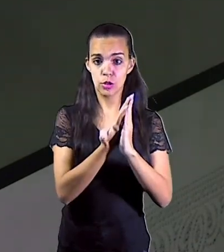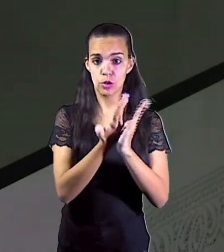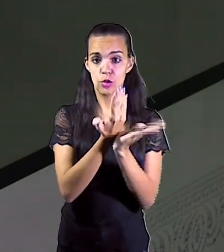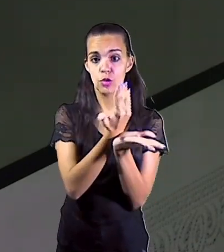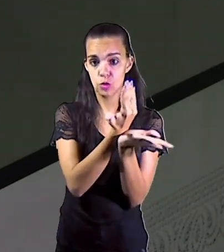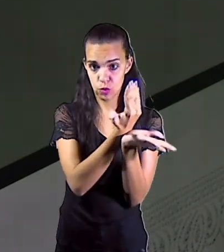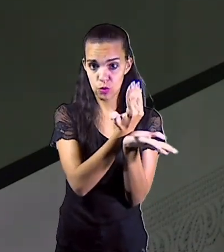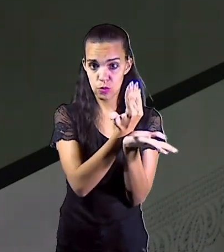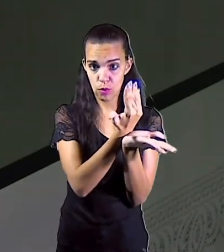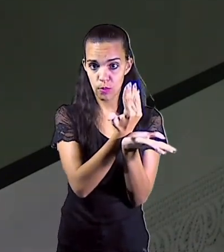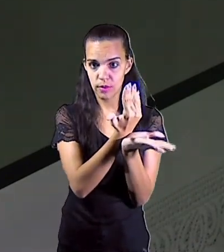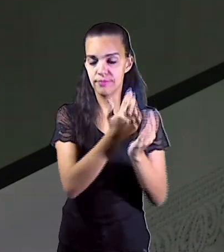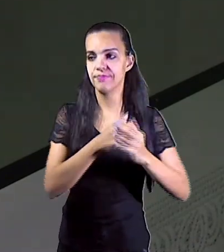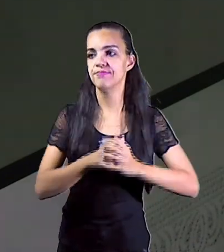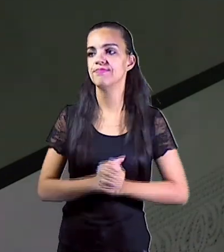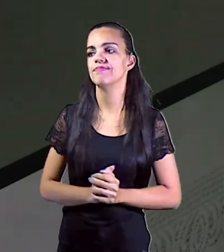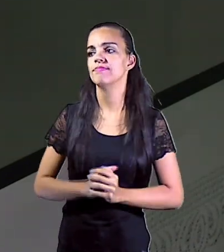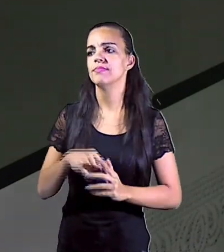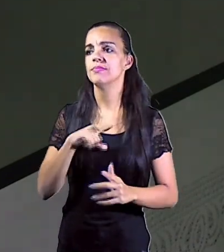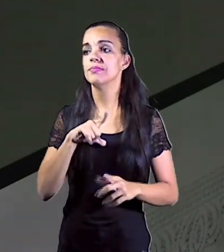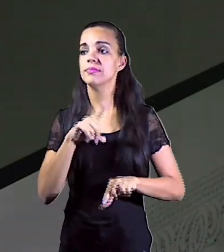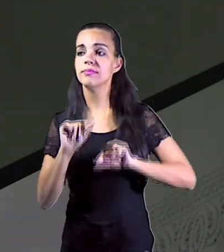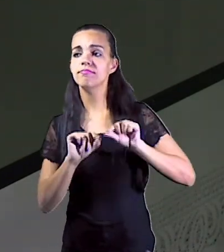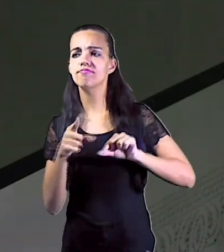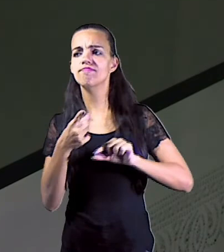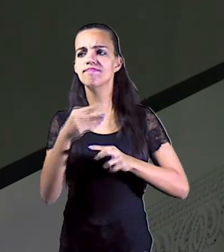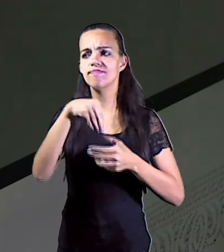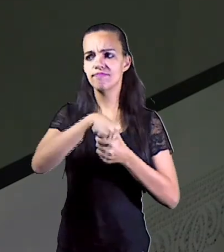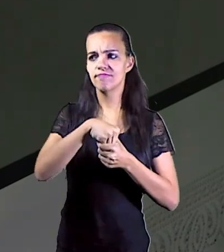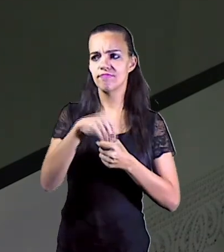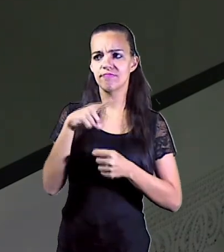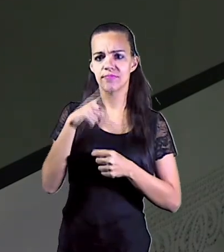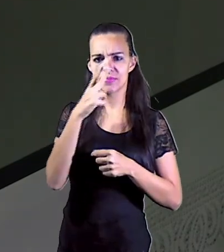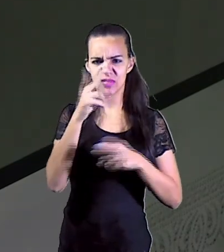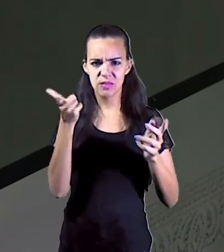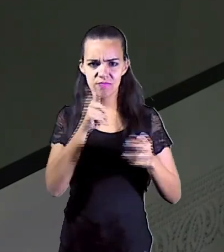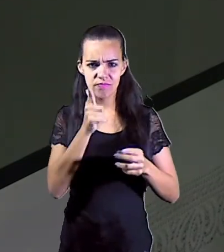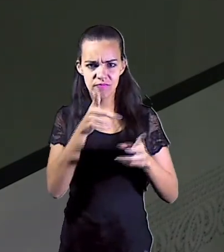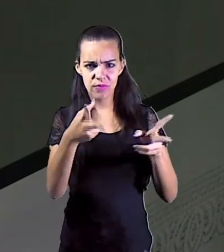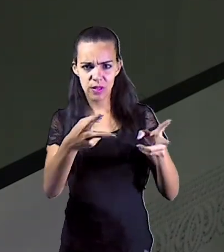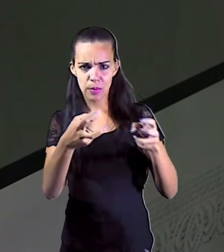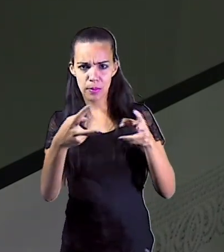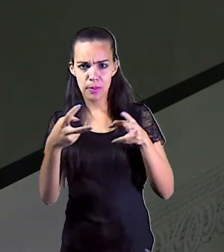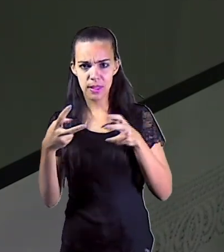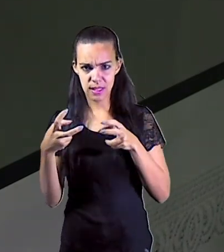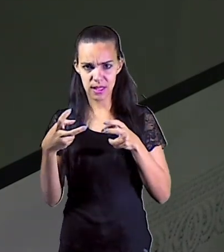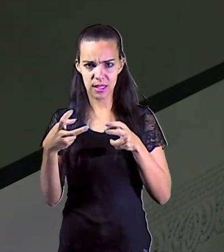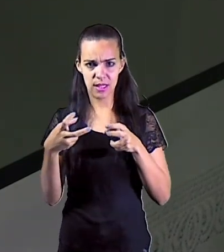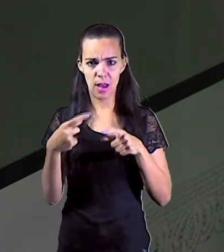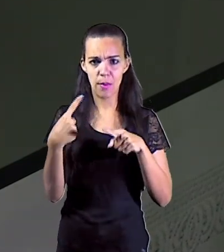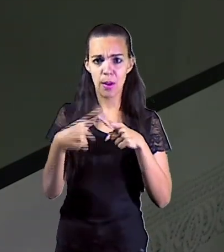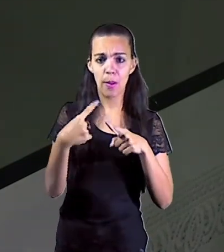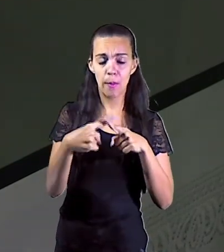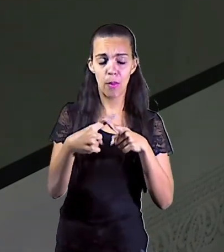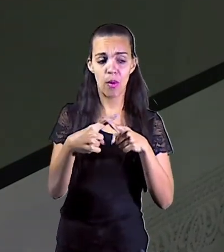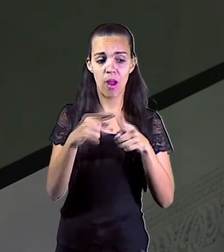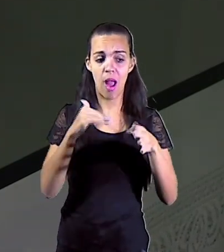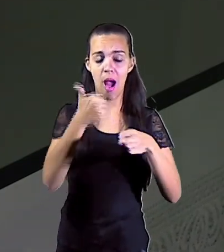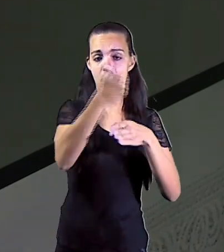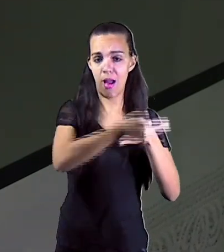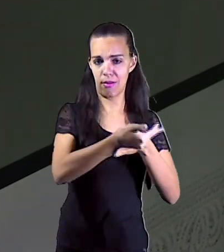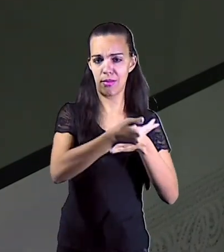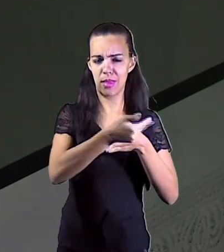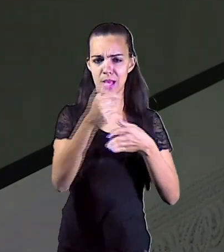mão movimentando lá atrás, ó? Você consegue perceber por quê? Porque a minha mão ela está mais próxima do